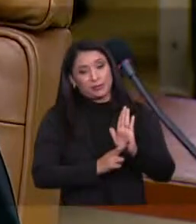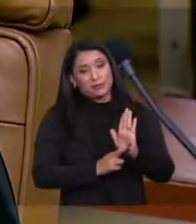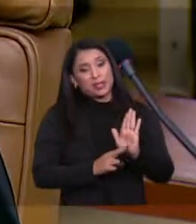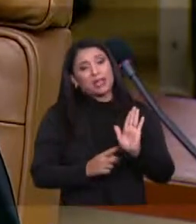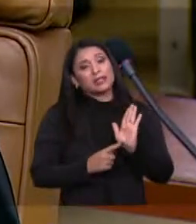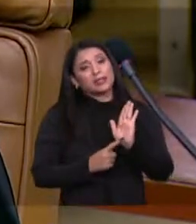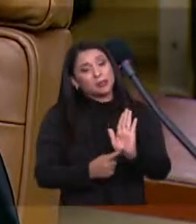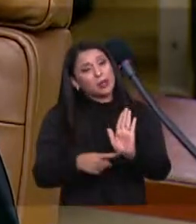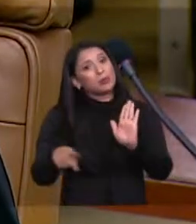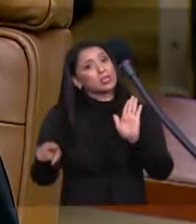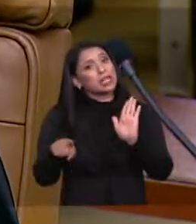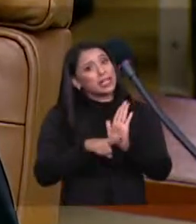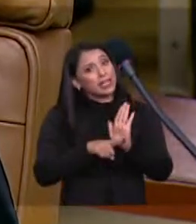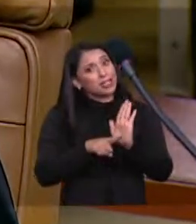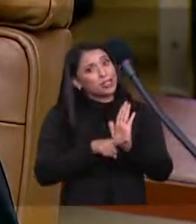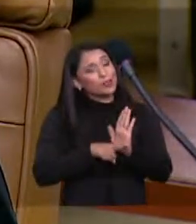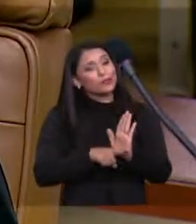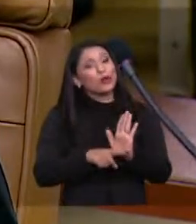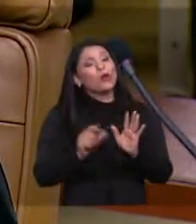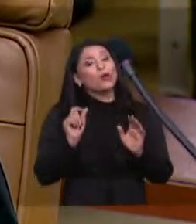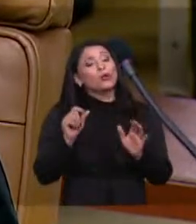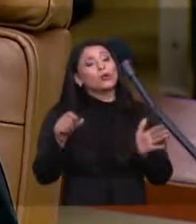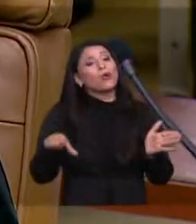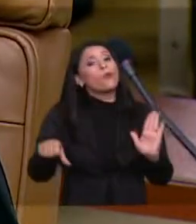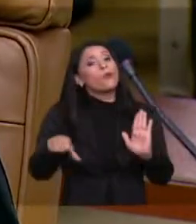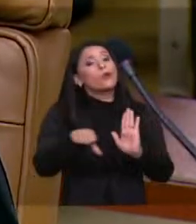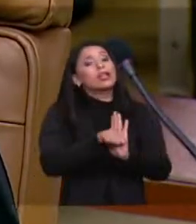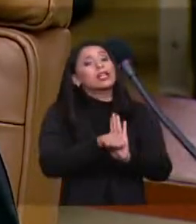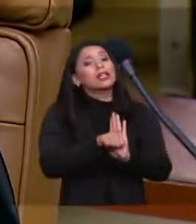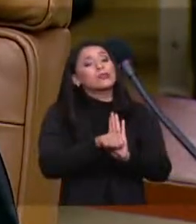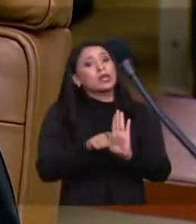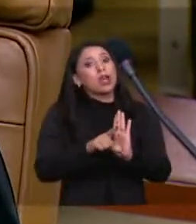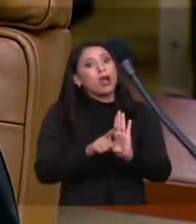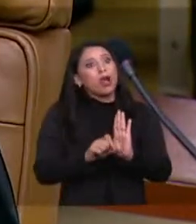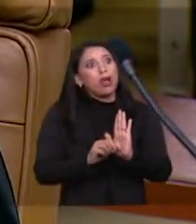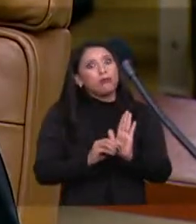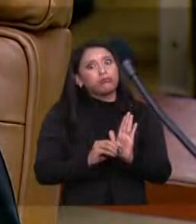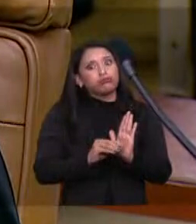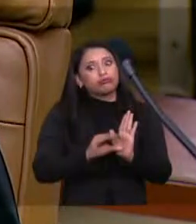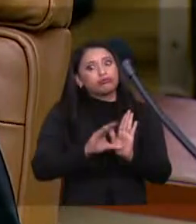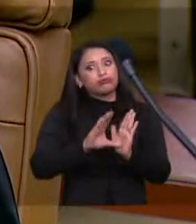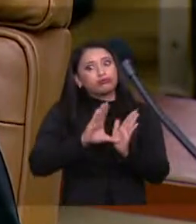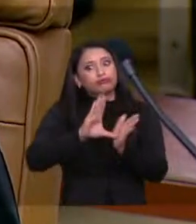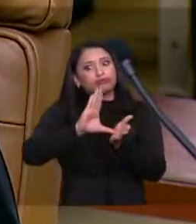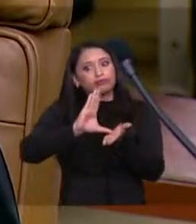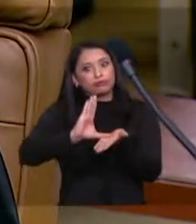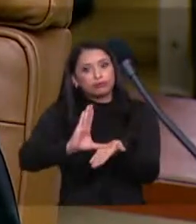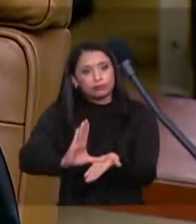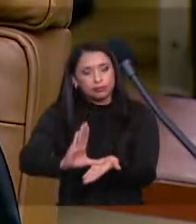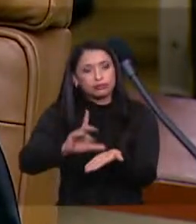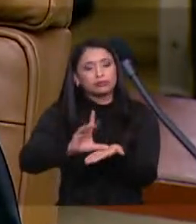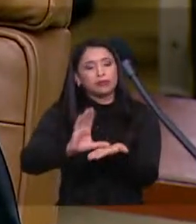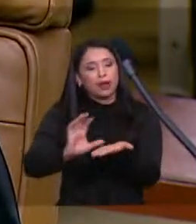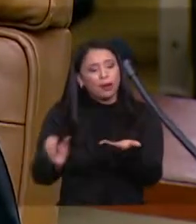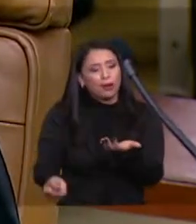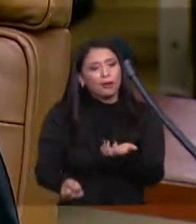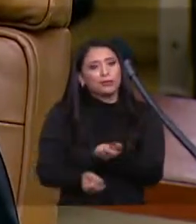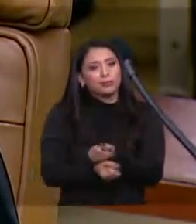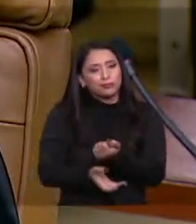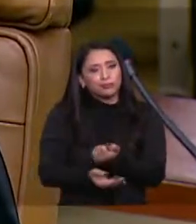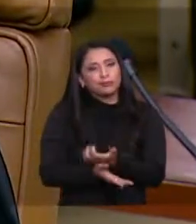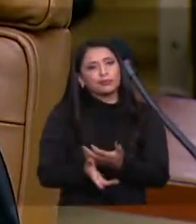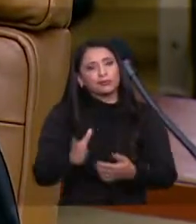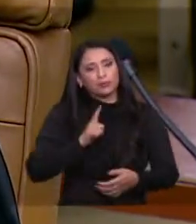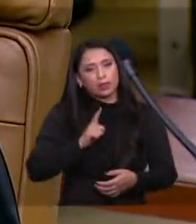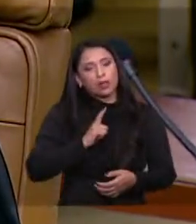negativa circunstâncias do crime tendo Vista vutosa quantia de vantagens indevidas auferidos